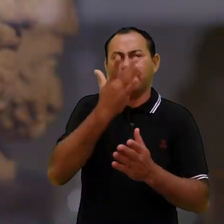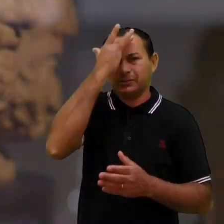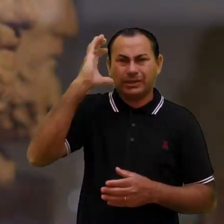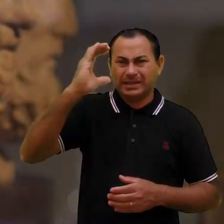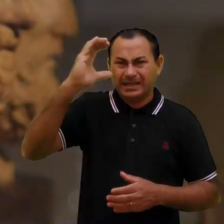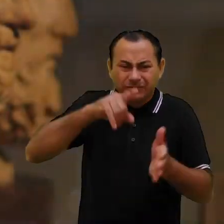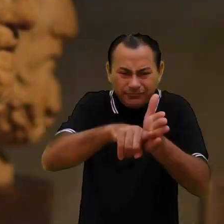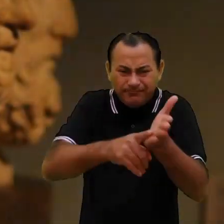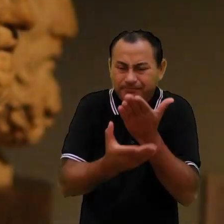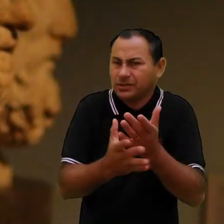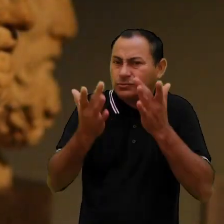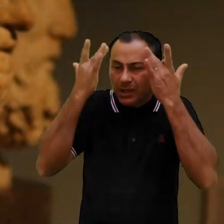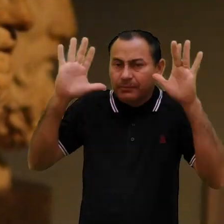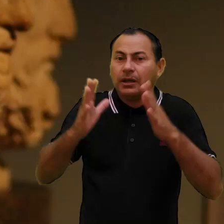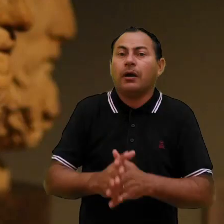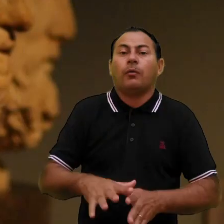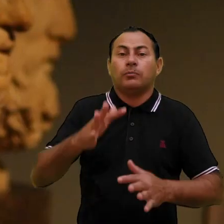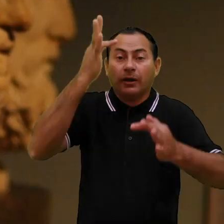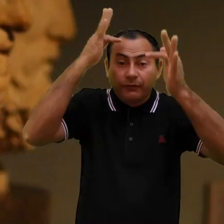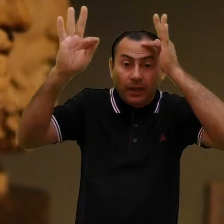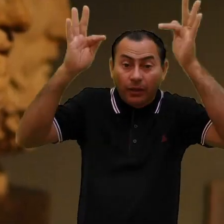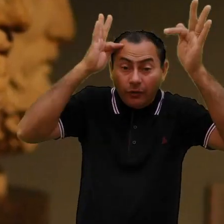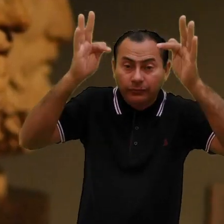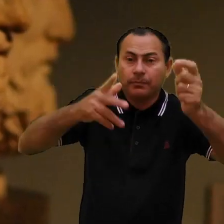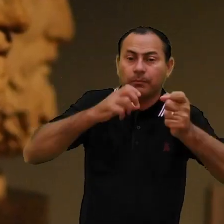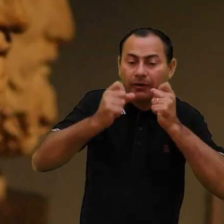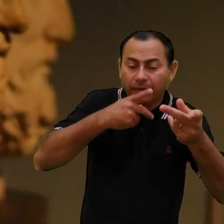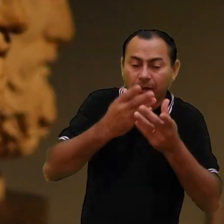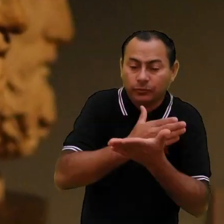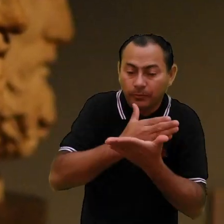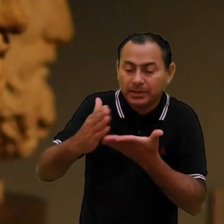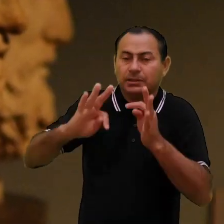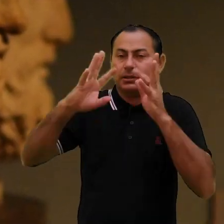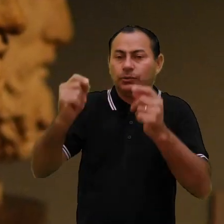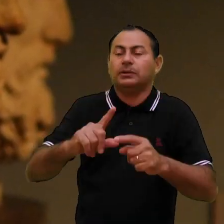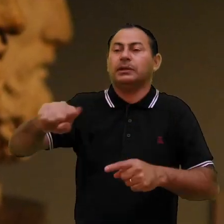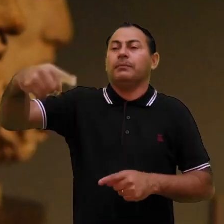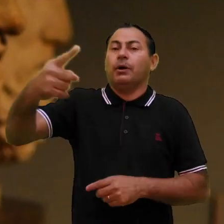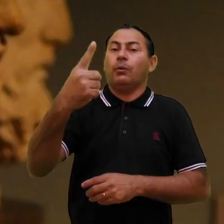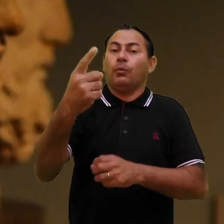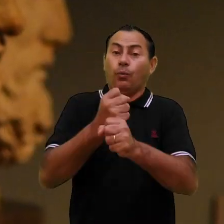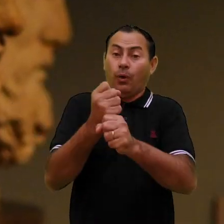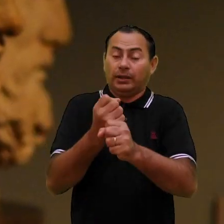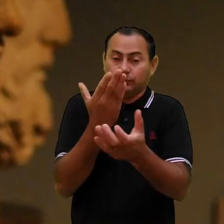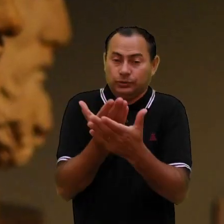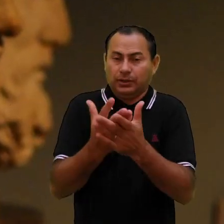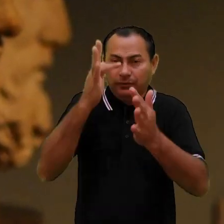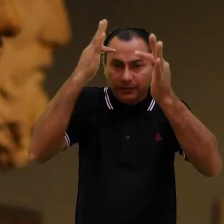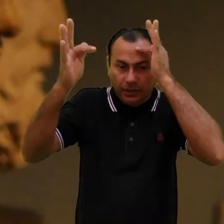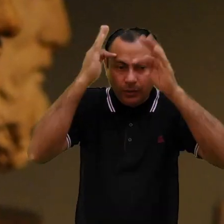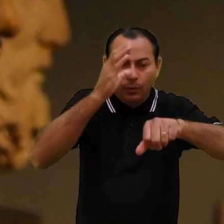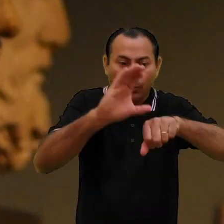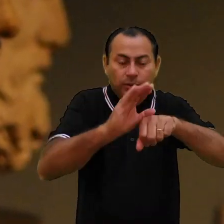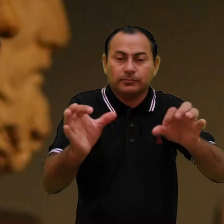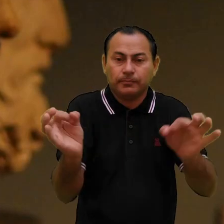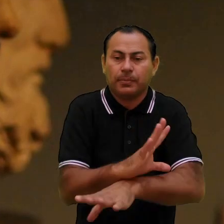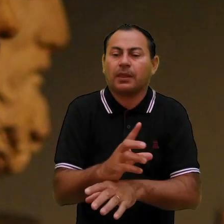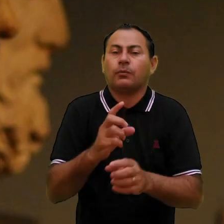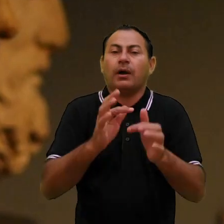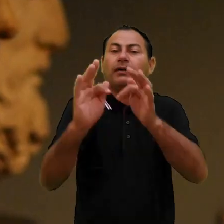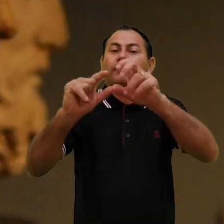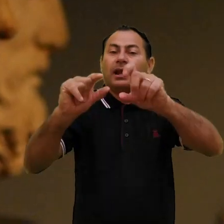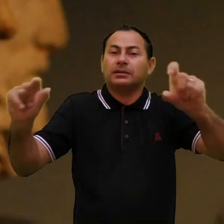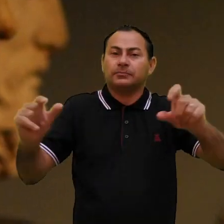cientista. Um filósofo pode filosofar a respeito do começo de tudo. Depois de um ano estudando filosofia, o curso foi concluído com a